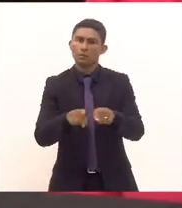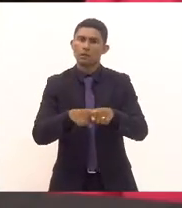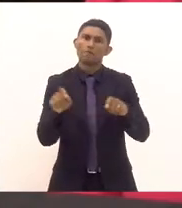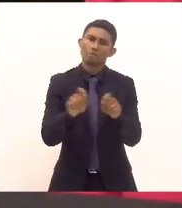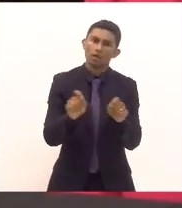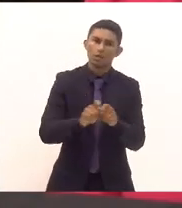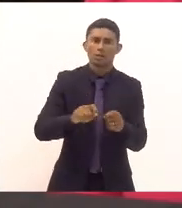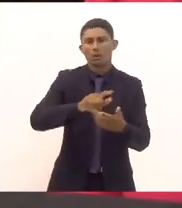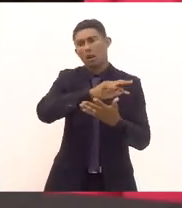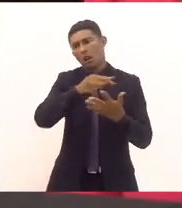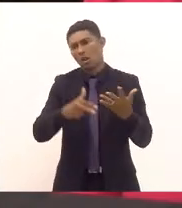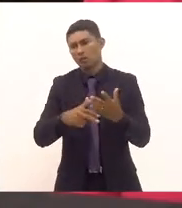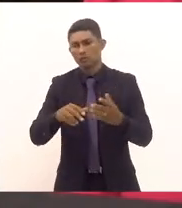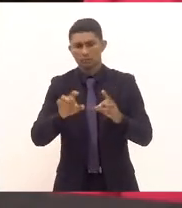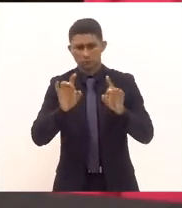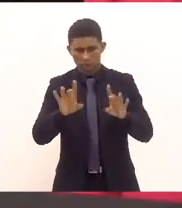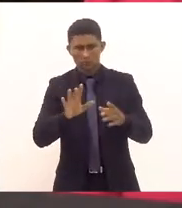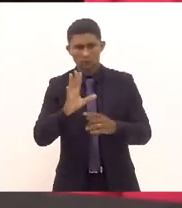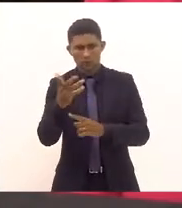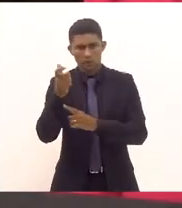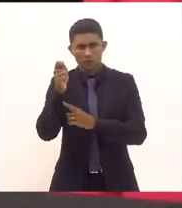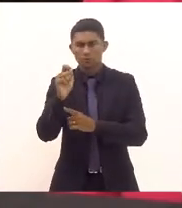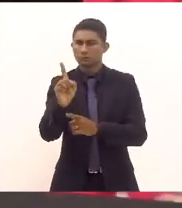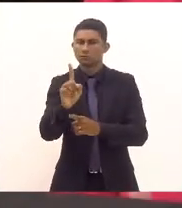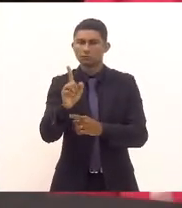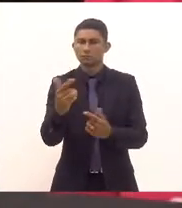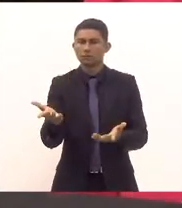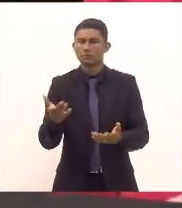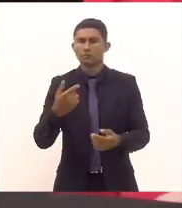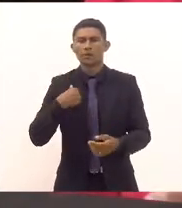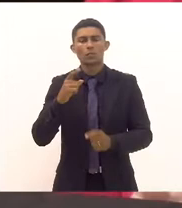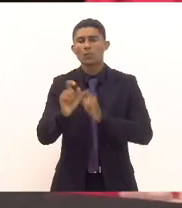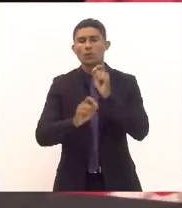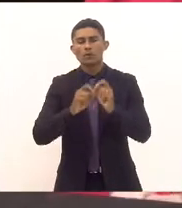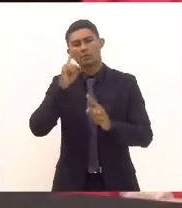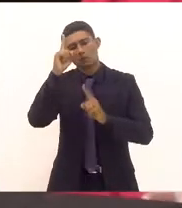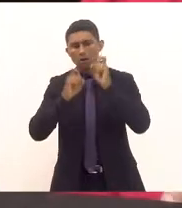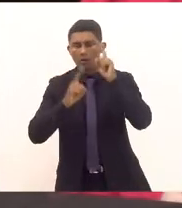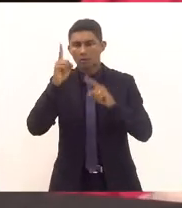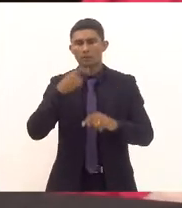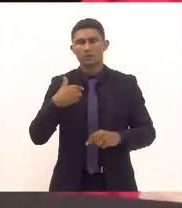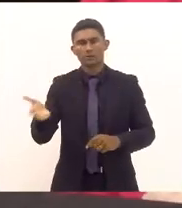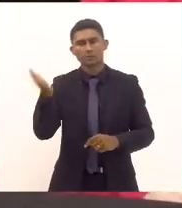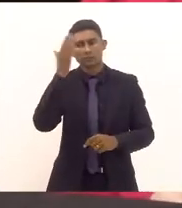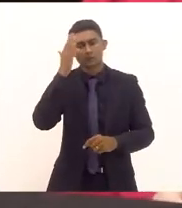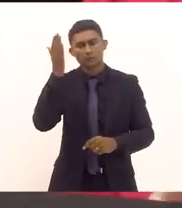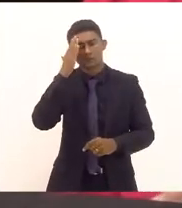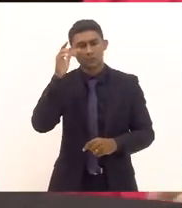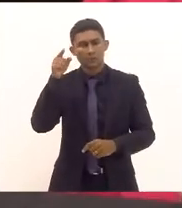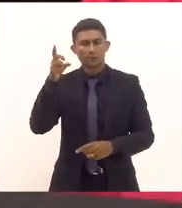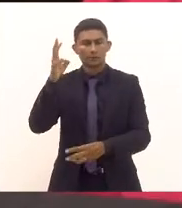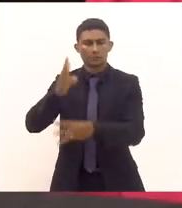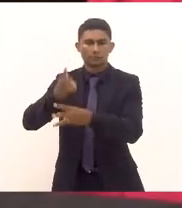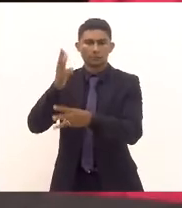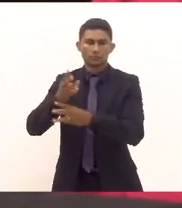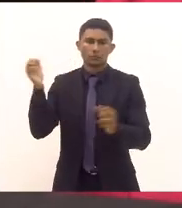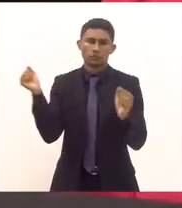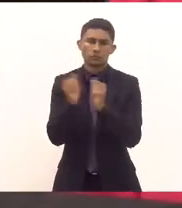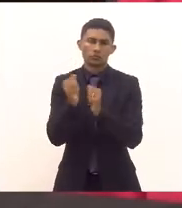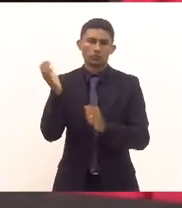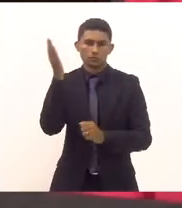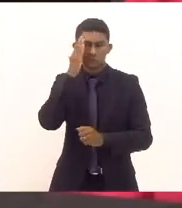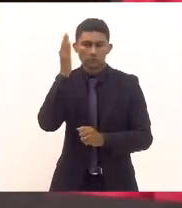que não é só arte eu falo que olha eu estava interpretando mas eu sei que acho tava abraçadinho comigo e